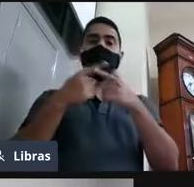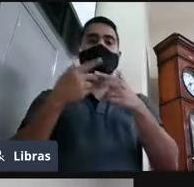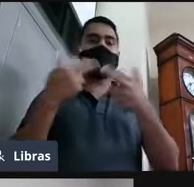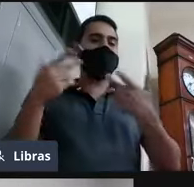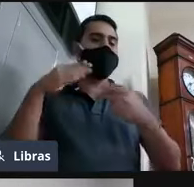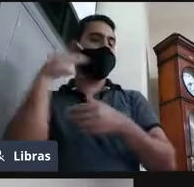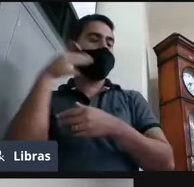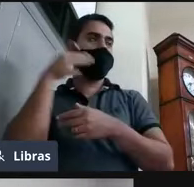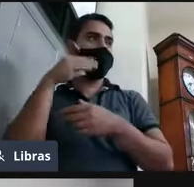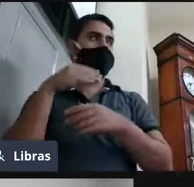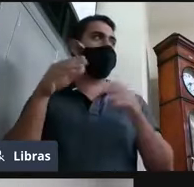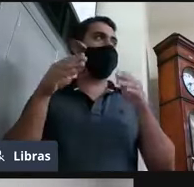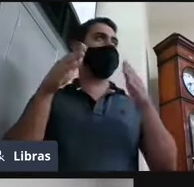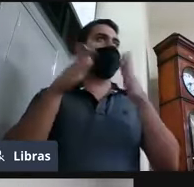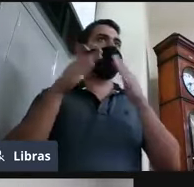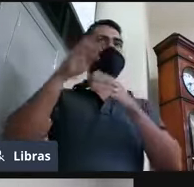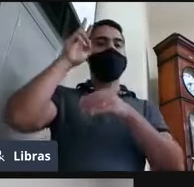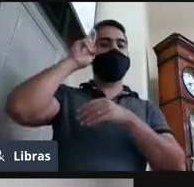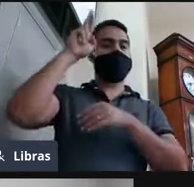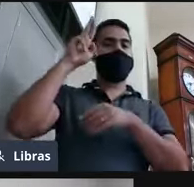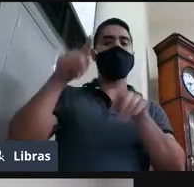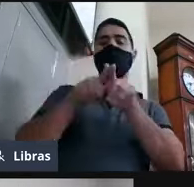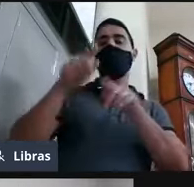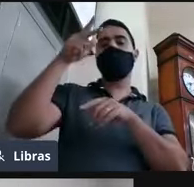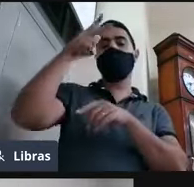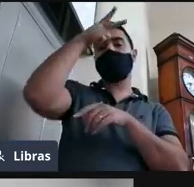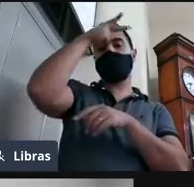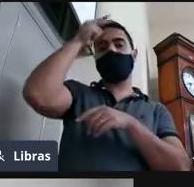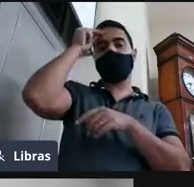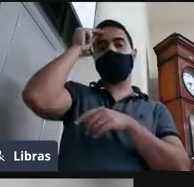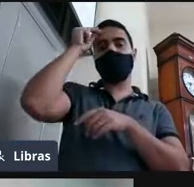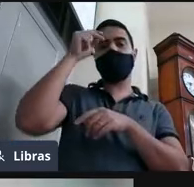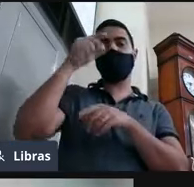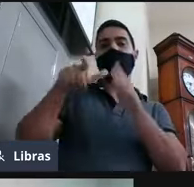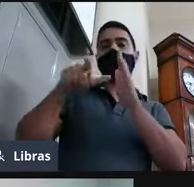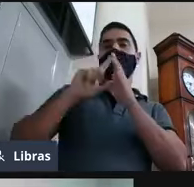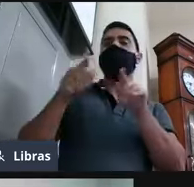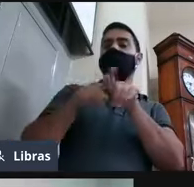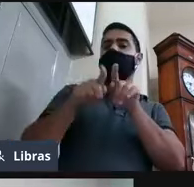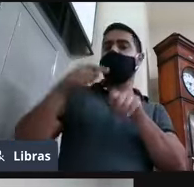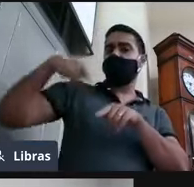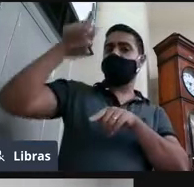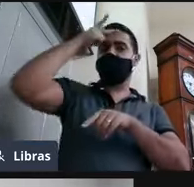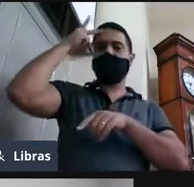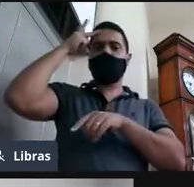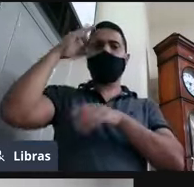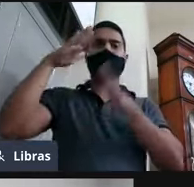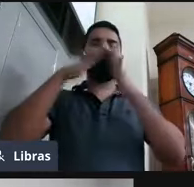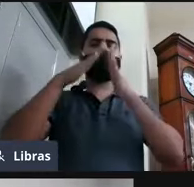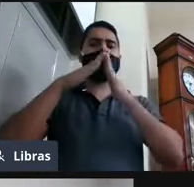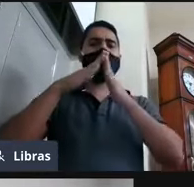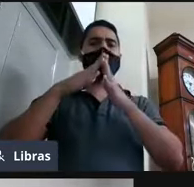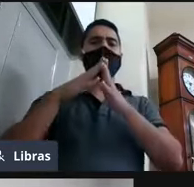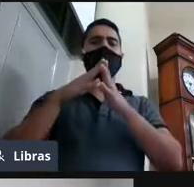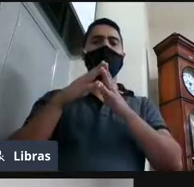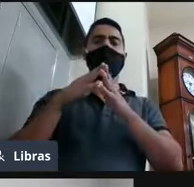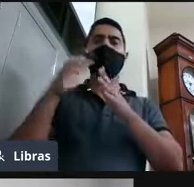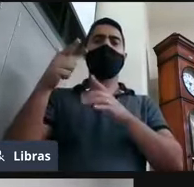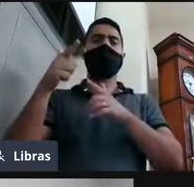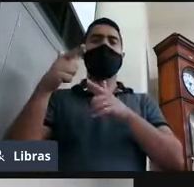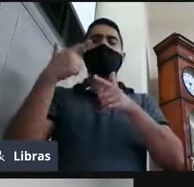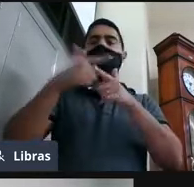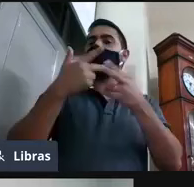urgente. Então, apelo ao chefe do Poder Executivo que, antes da parte burocrática, já vá alguém para a casa do doutor Saulo, para que seja evitado que